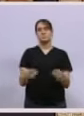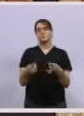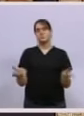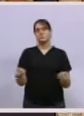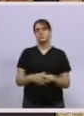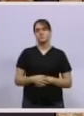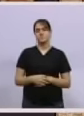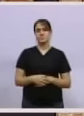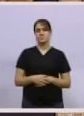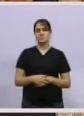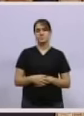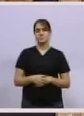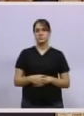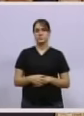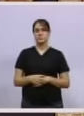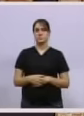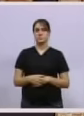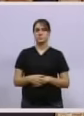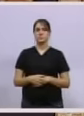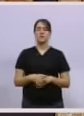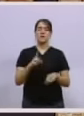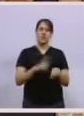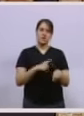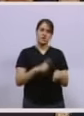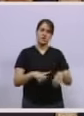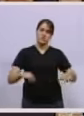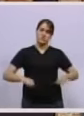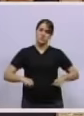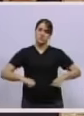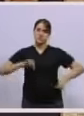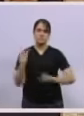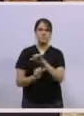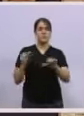A genialidade está justamente em transformar a lata em ouro.